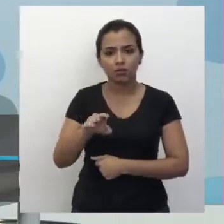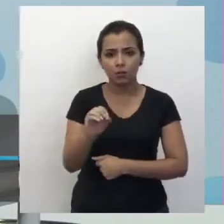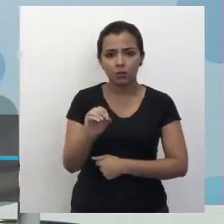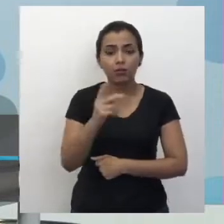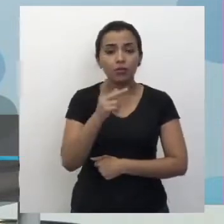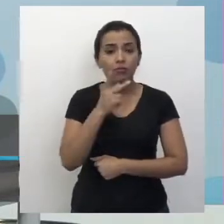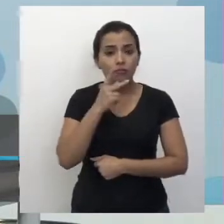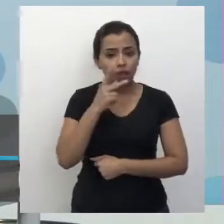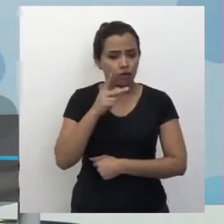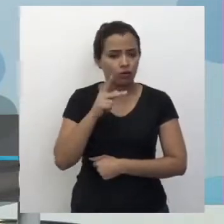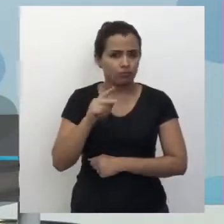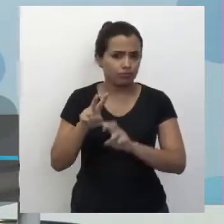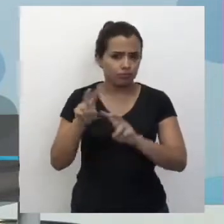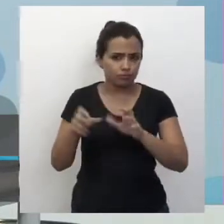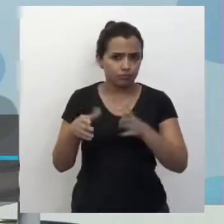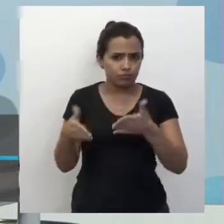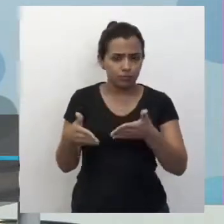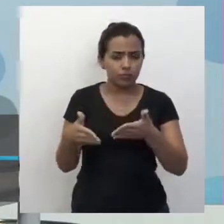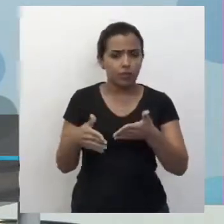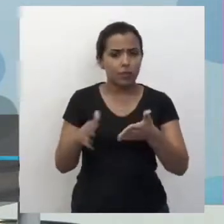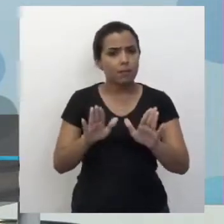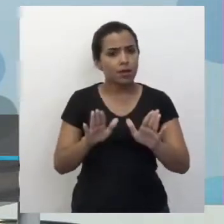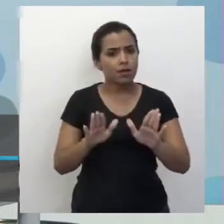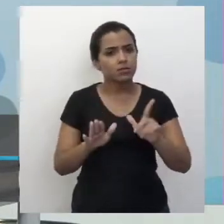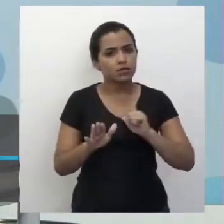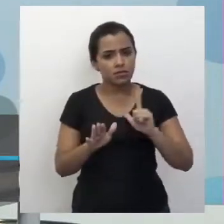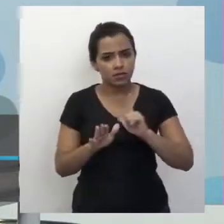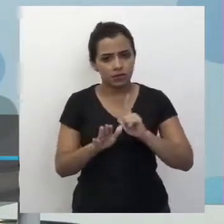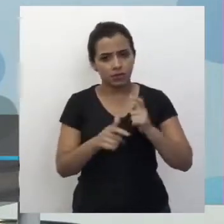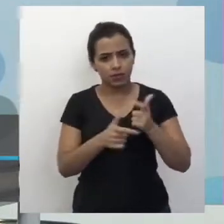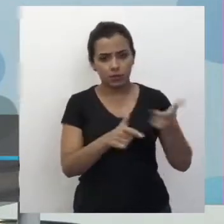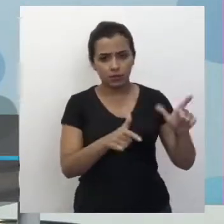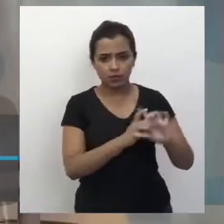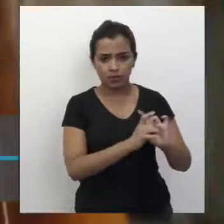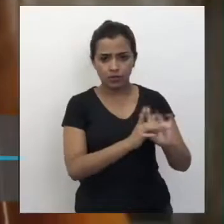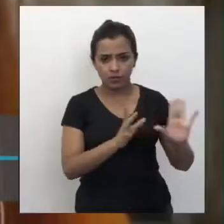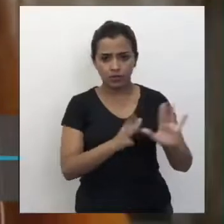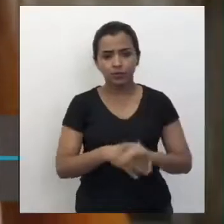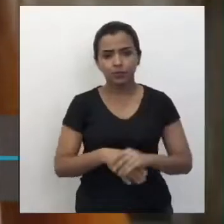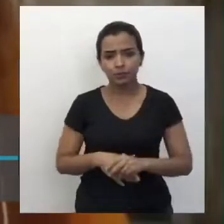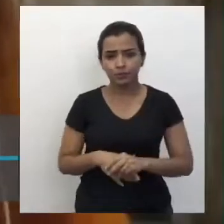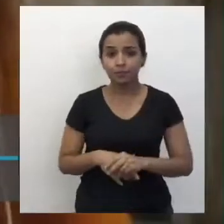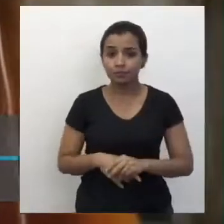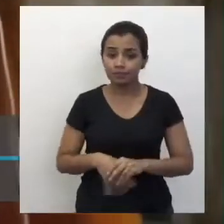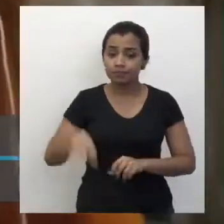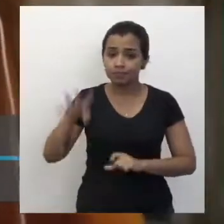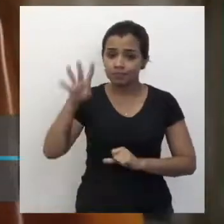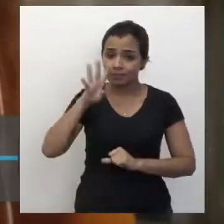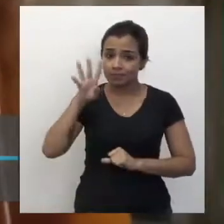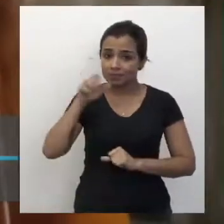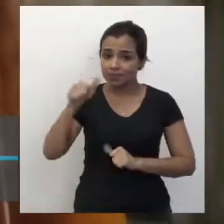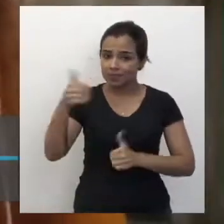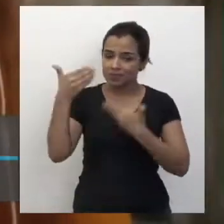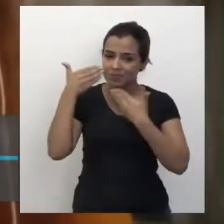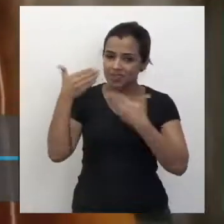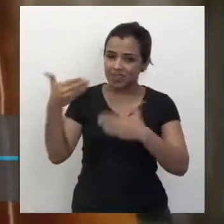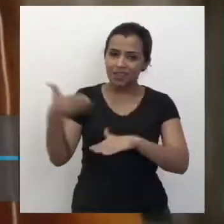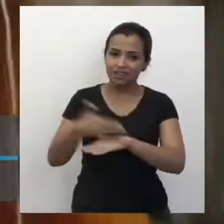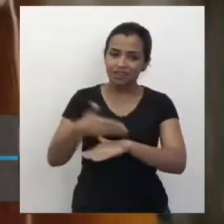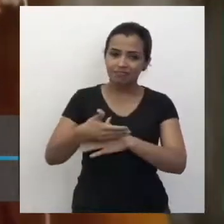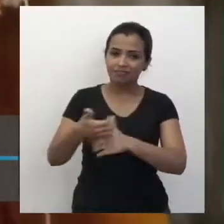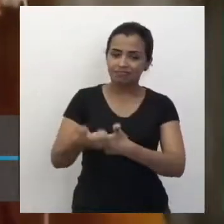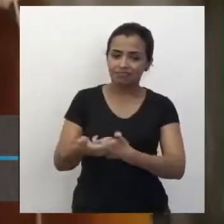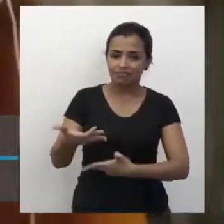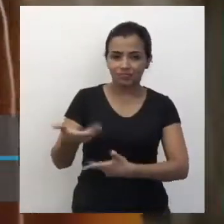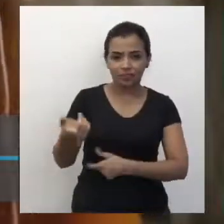dialética da liberdade ou liberdade condicionada. Legal, Marconi. Obrigada, pessoal, pelas contribuições